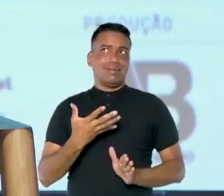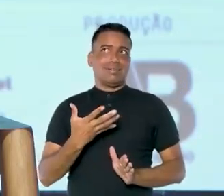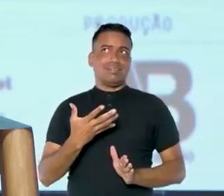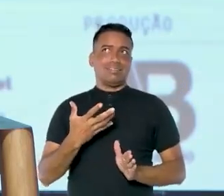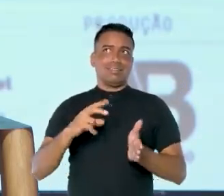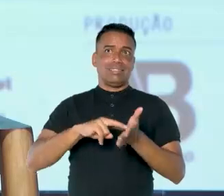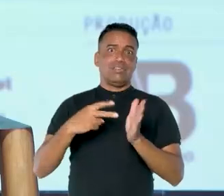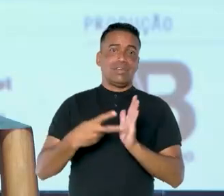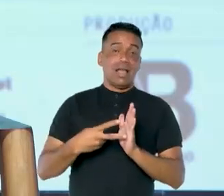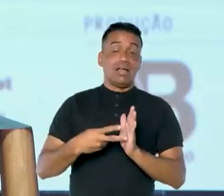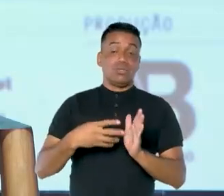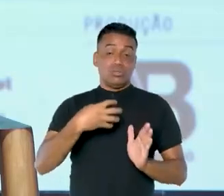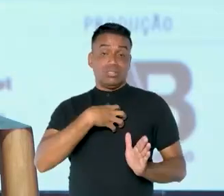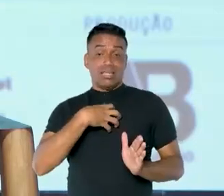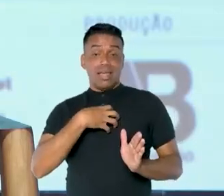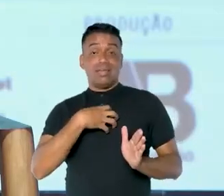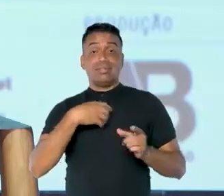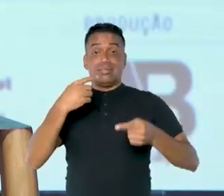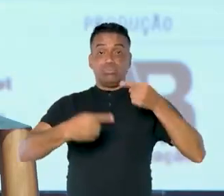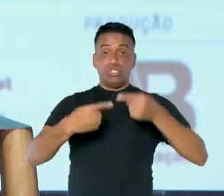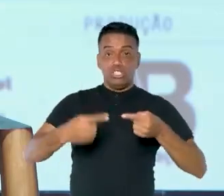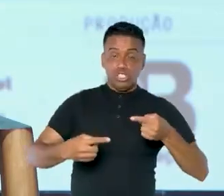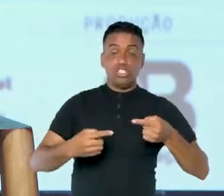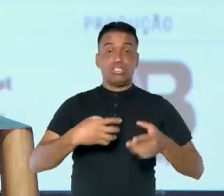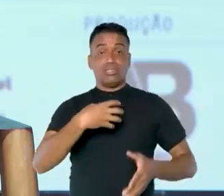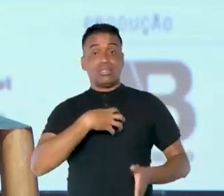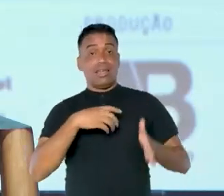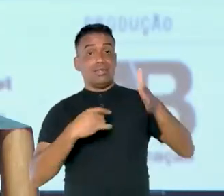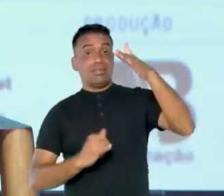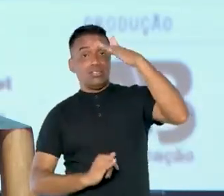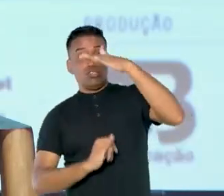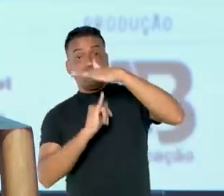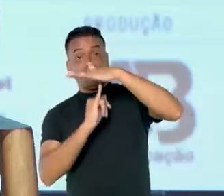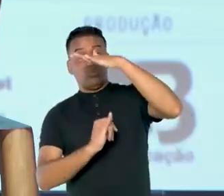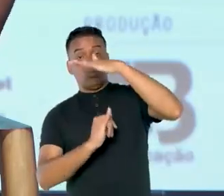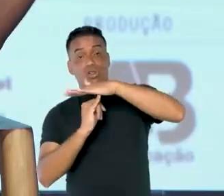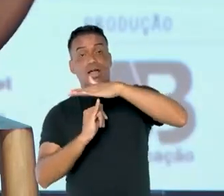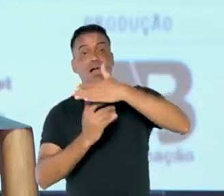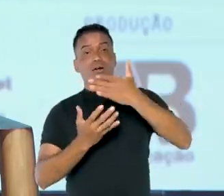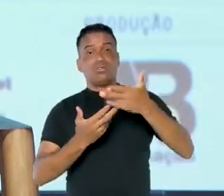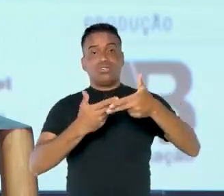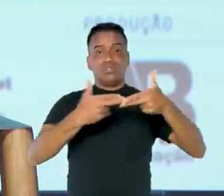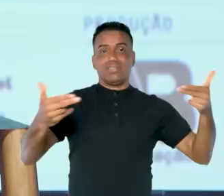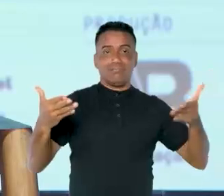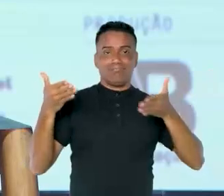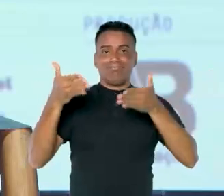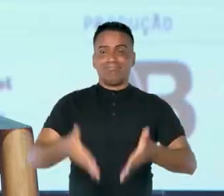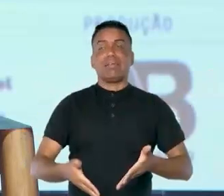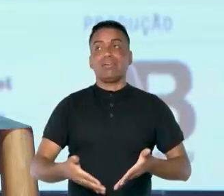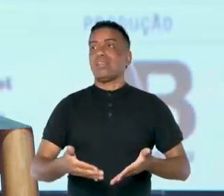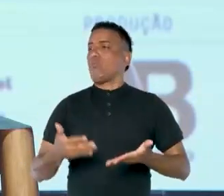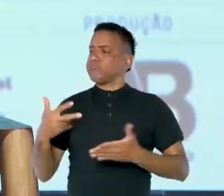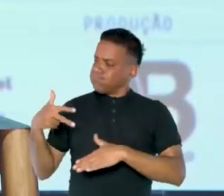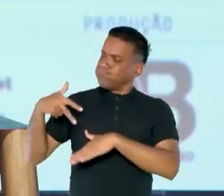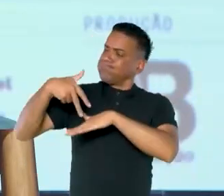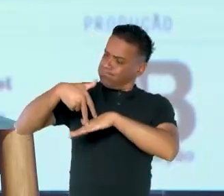A ciência política, institucional, a gente tem visto essa diversidade chegar, com um espaço de fala